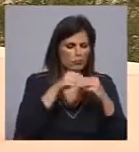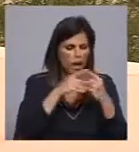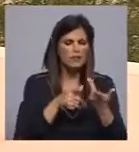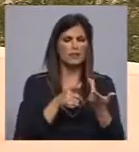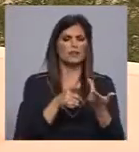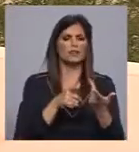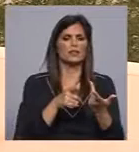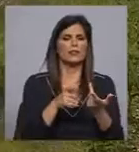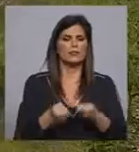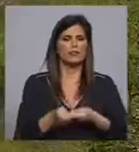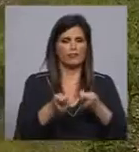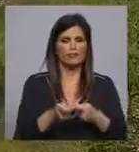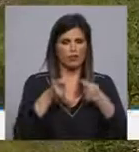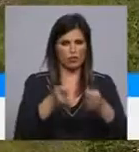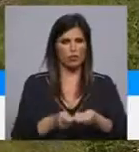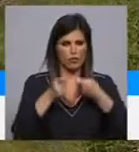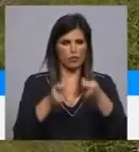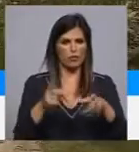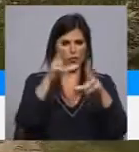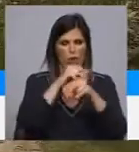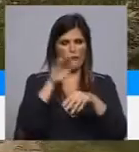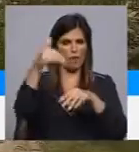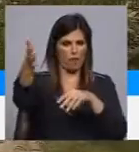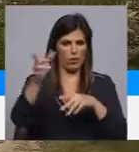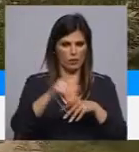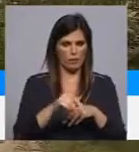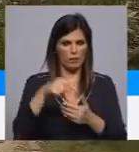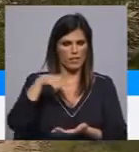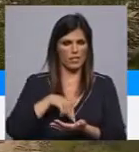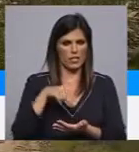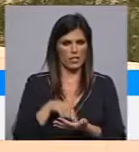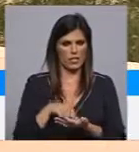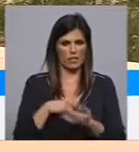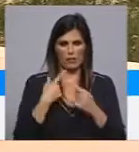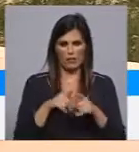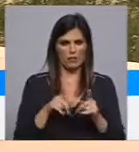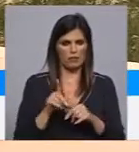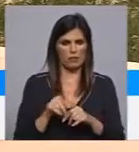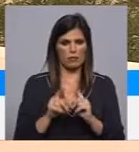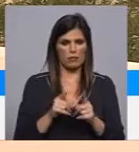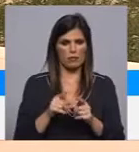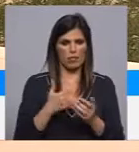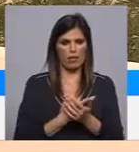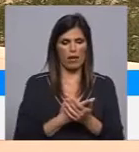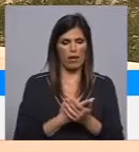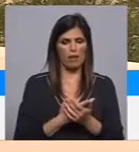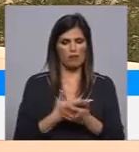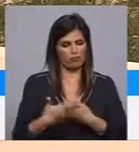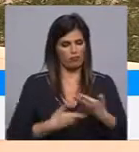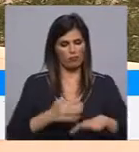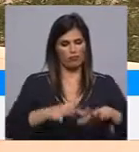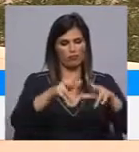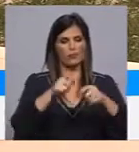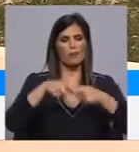permitiram a entrada de investidores externos com um nível de exigência completamente diferente, o que nos permite ganhar massa crítica também